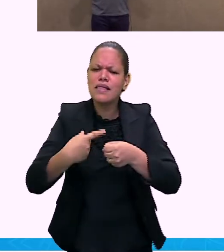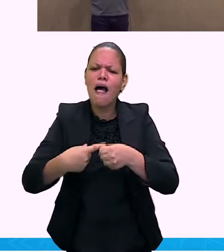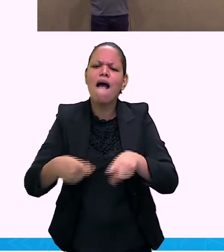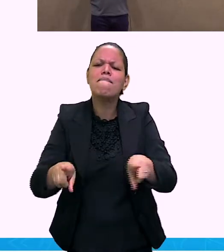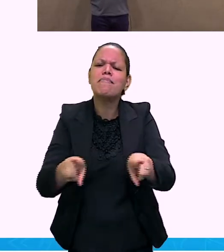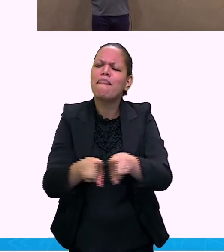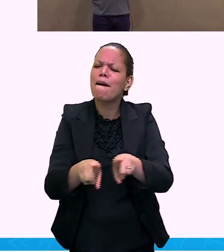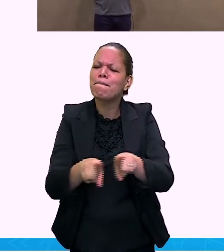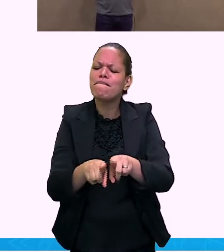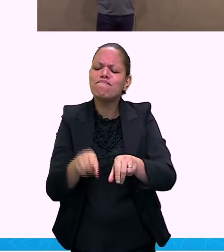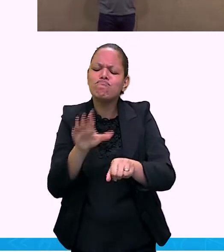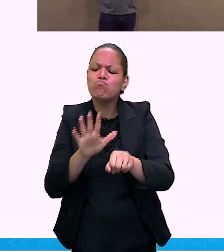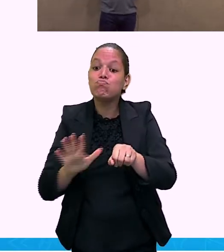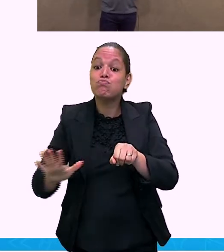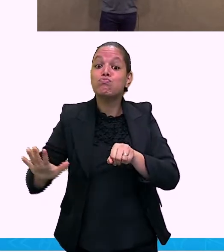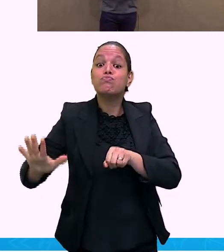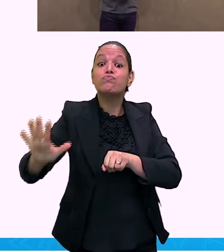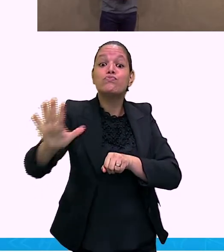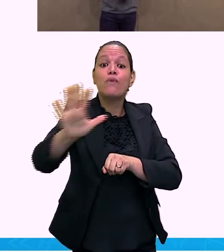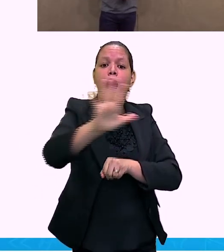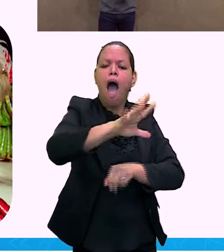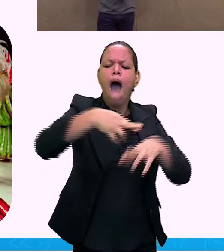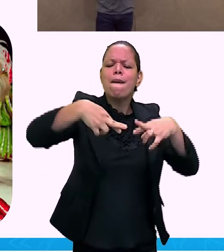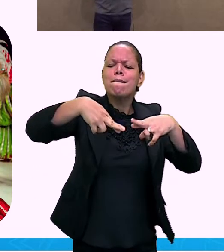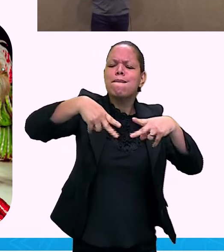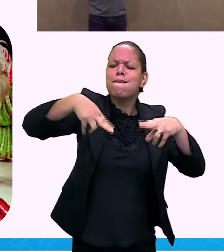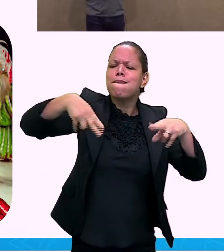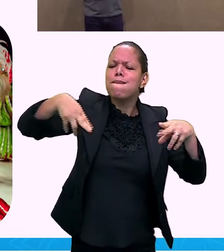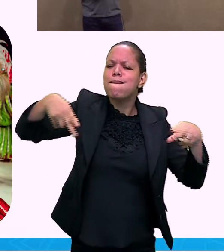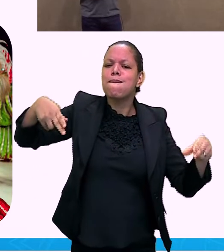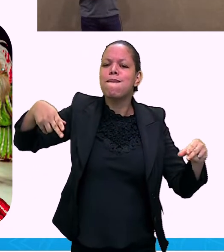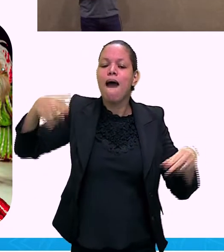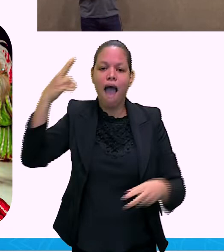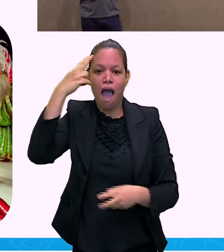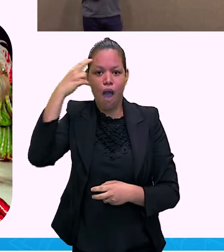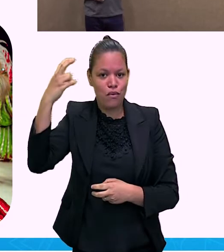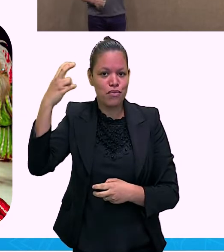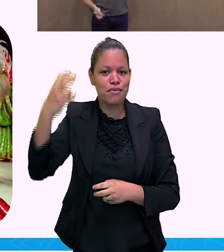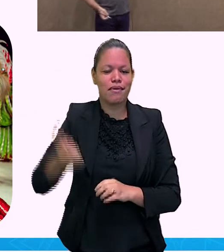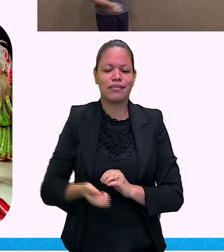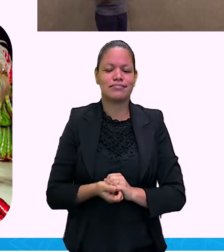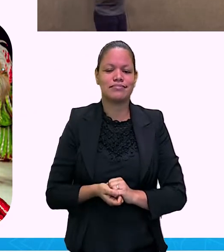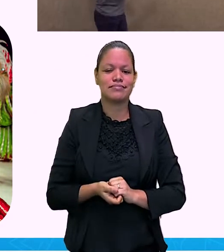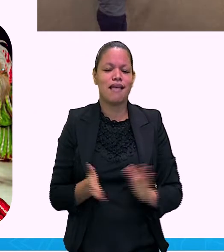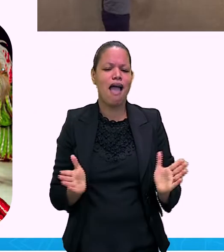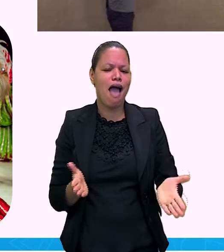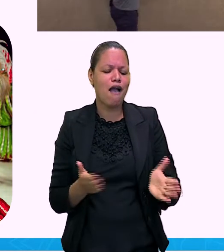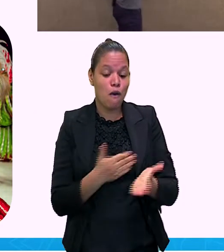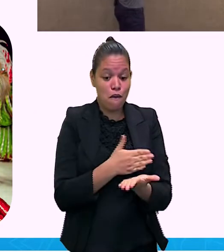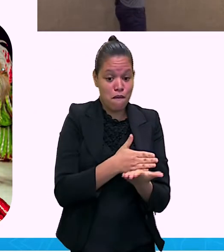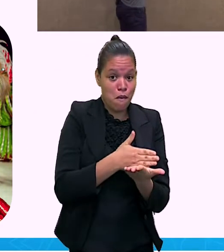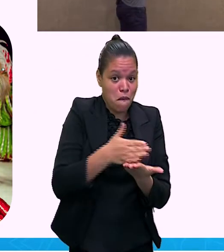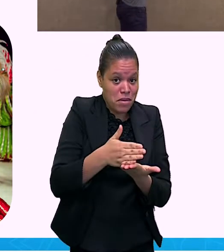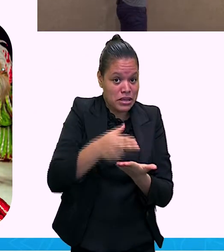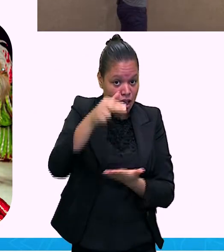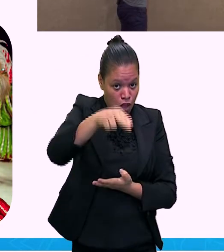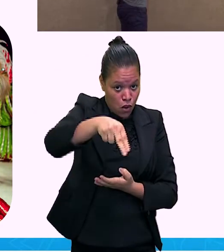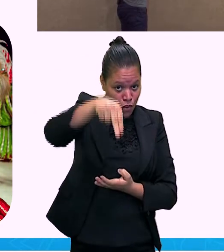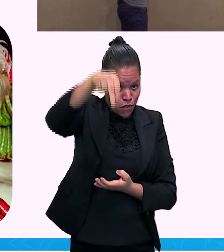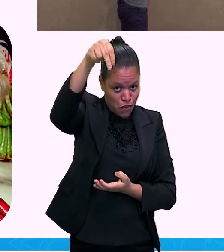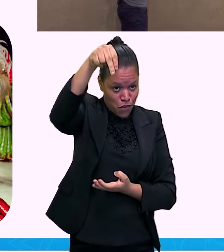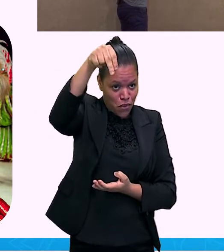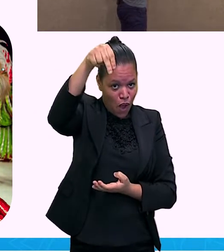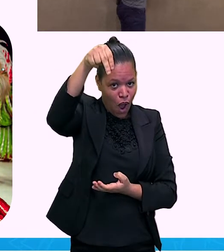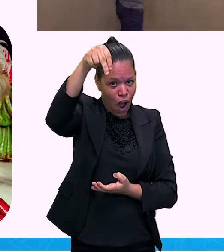Uma ampla, grande diversidade cultural. Então, nós vamos agora, então, começar com a região norte, lá naquele